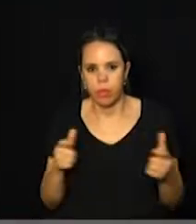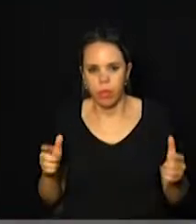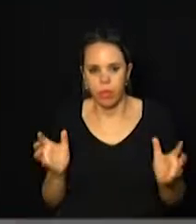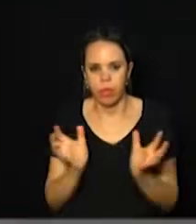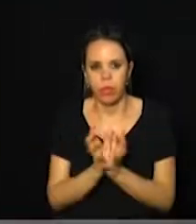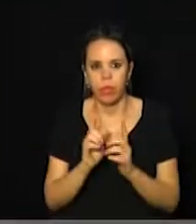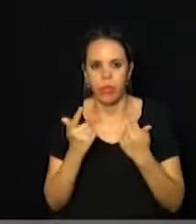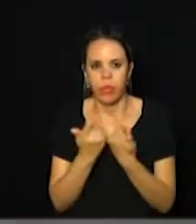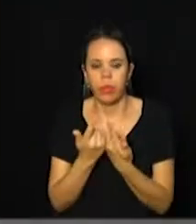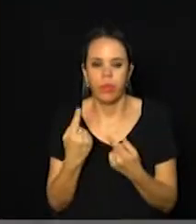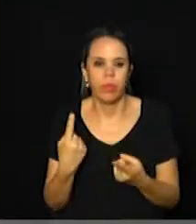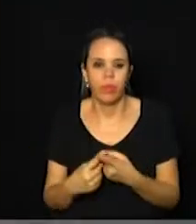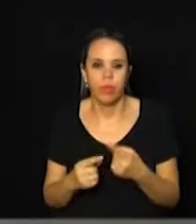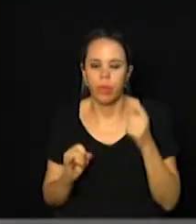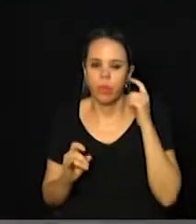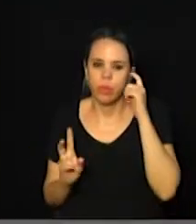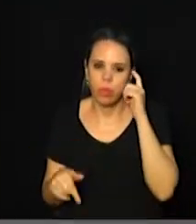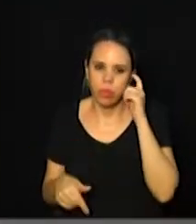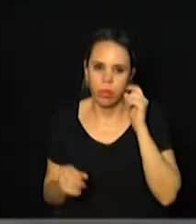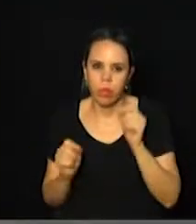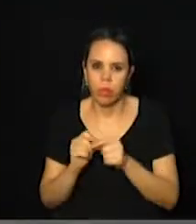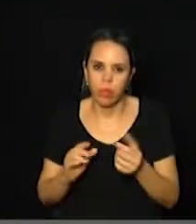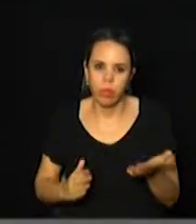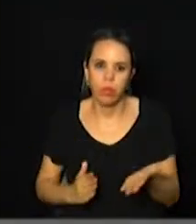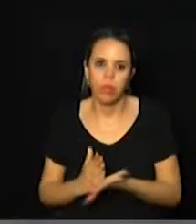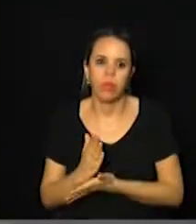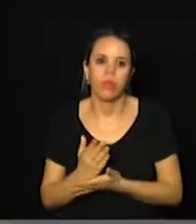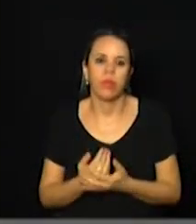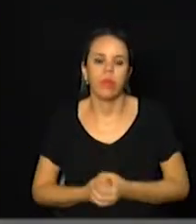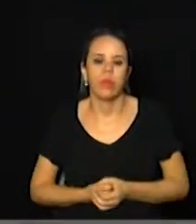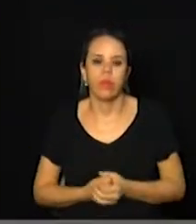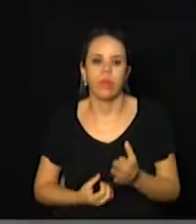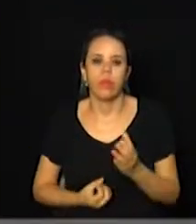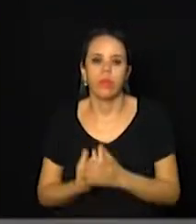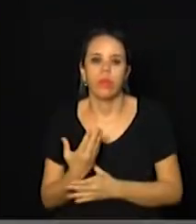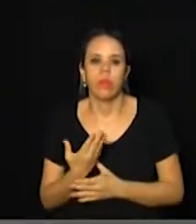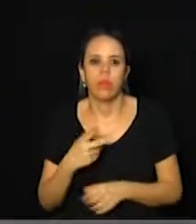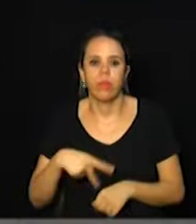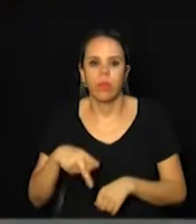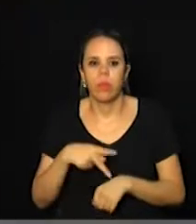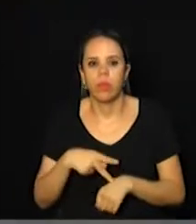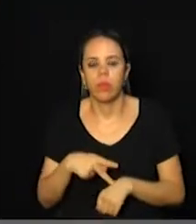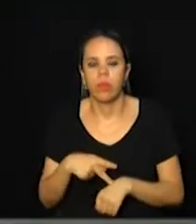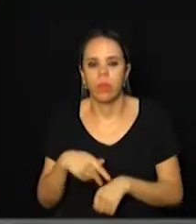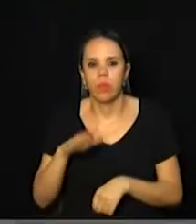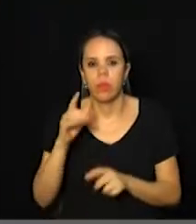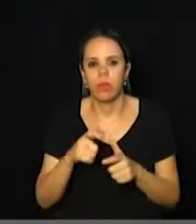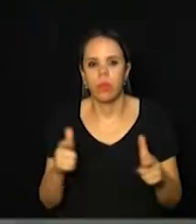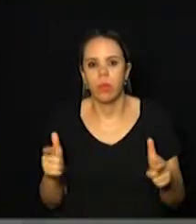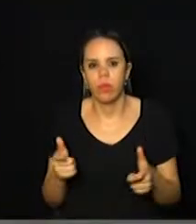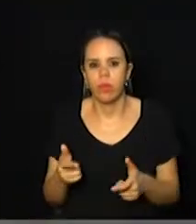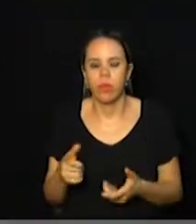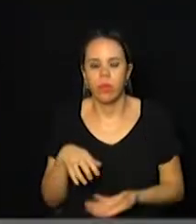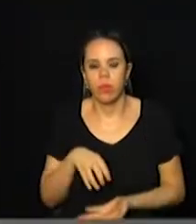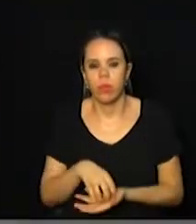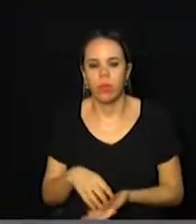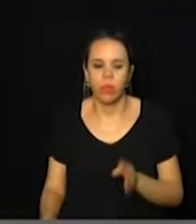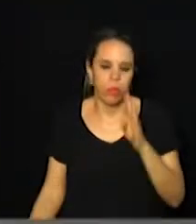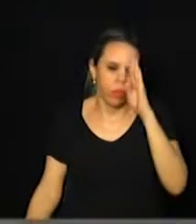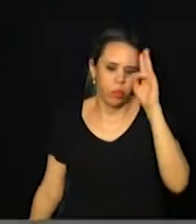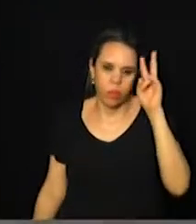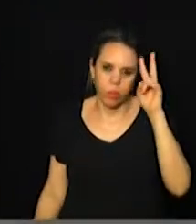grupos porque se isso fosse aprovado ele criaria no país um dos maiores monopólios da